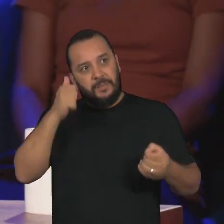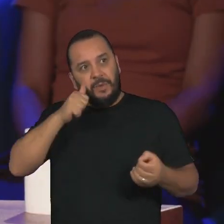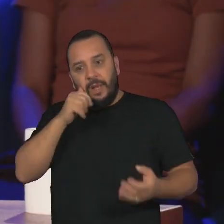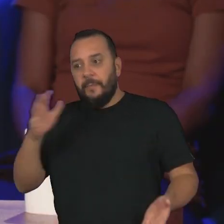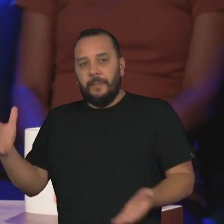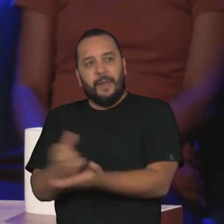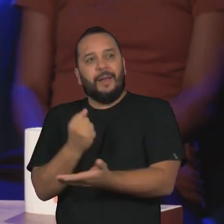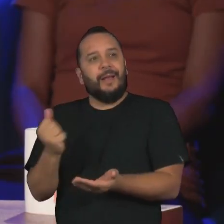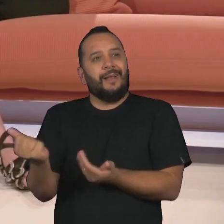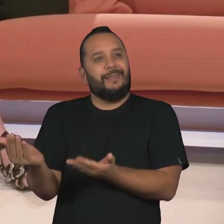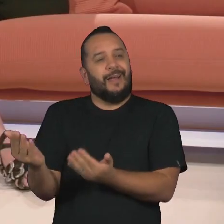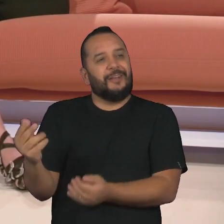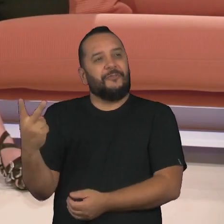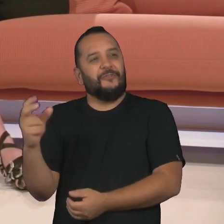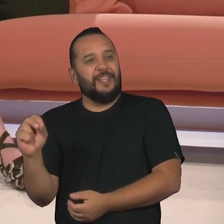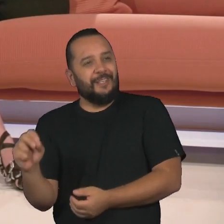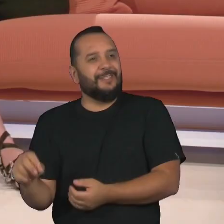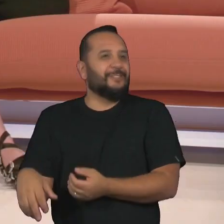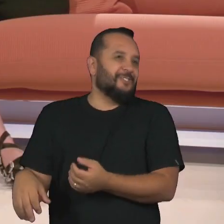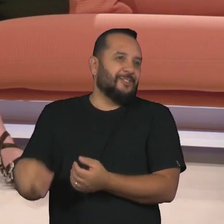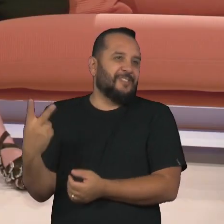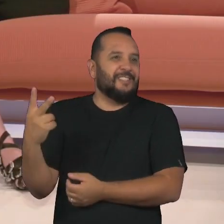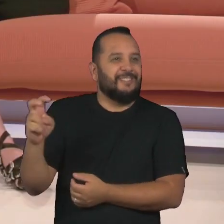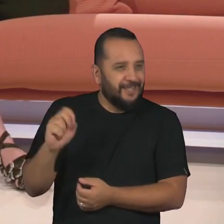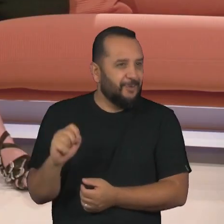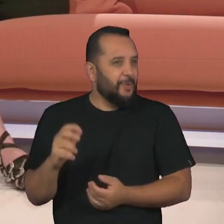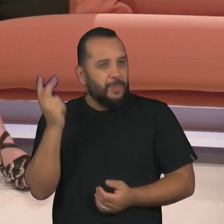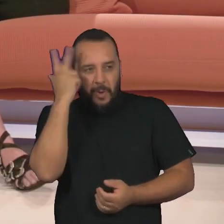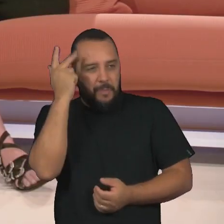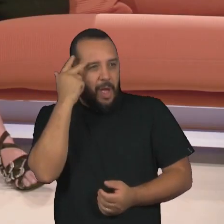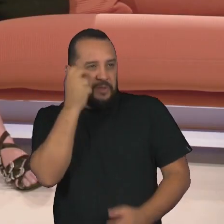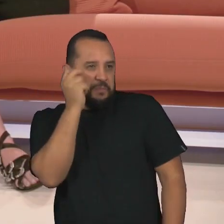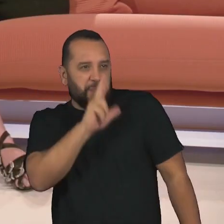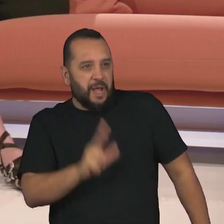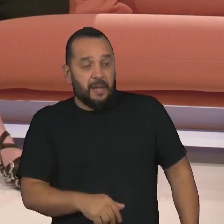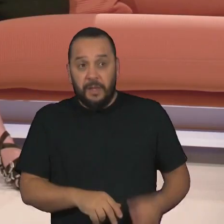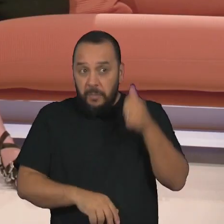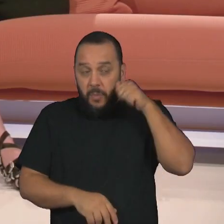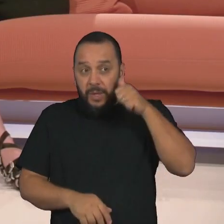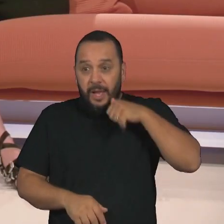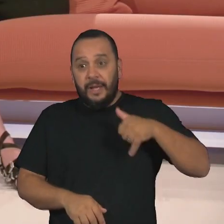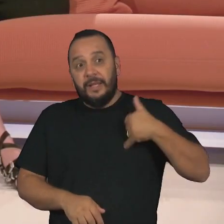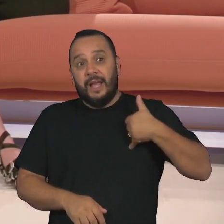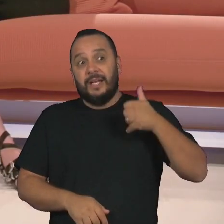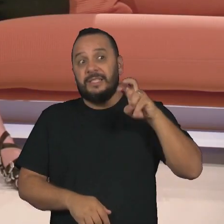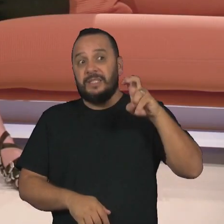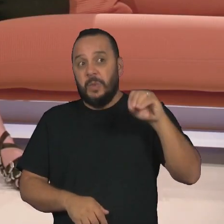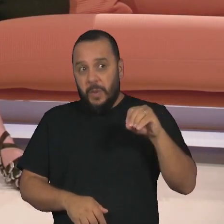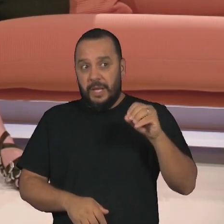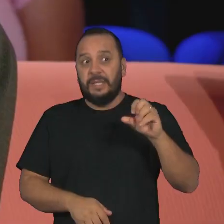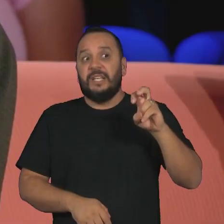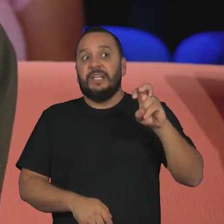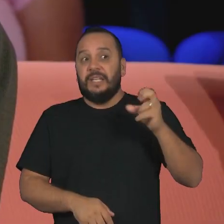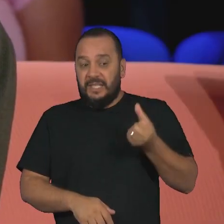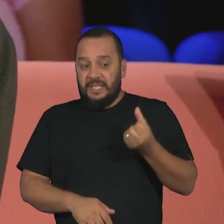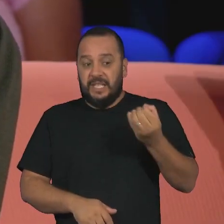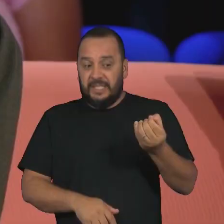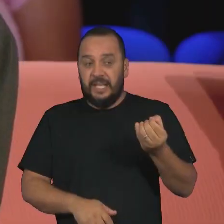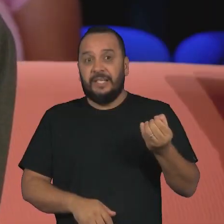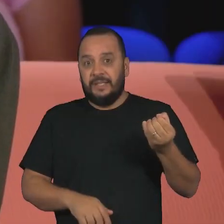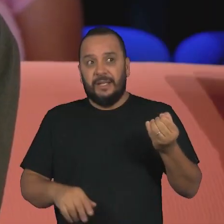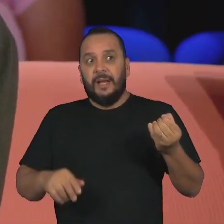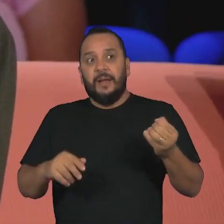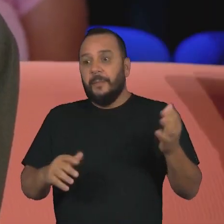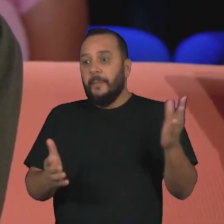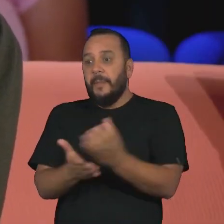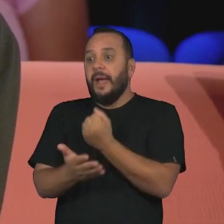25, 20. era um esperto, né? Um Isso, espertão. um tá? espertão. A mulher de 50, 60 com uma de 20, falou assim, está interessado no dinheiro dela. Alguma coisa